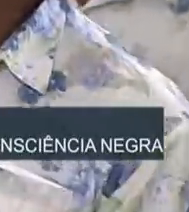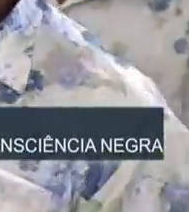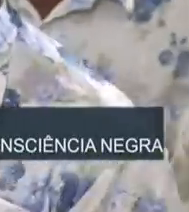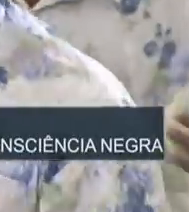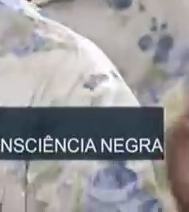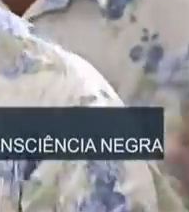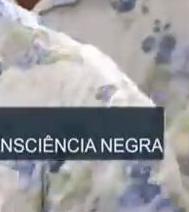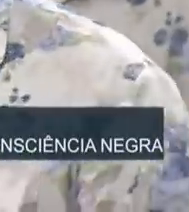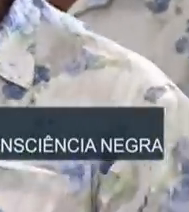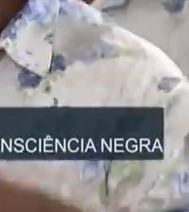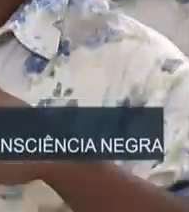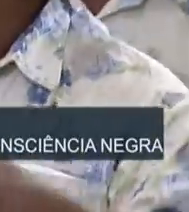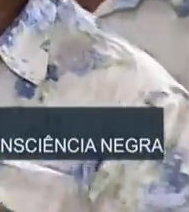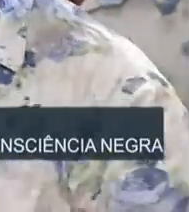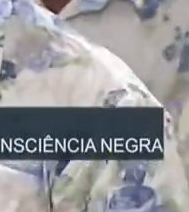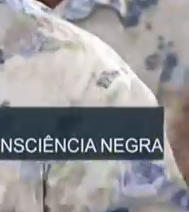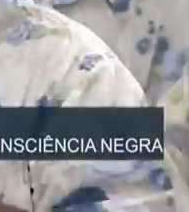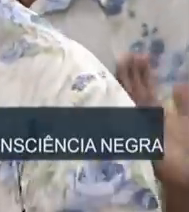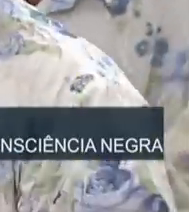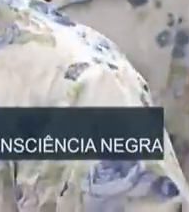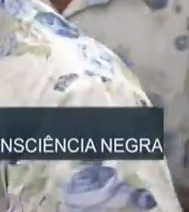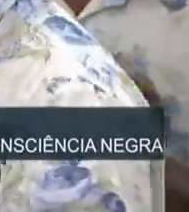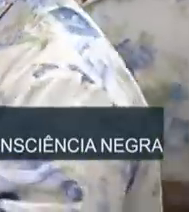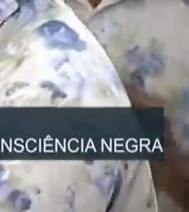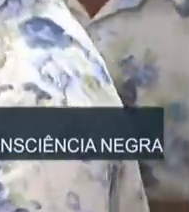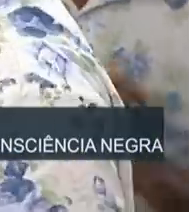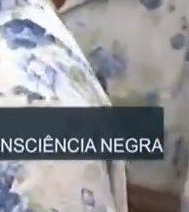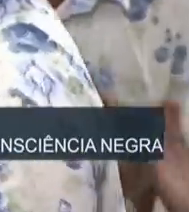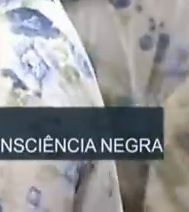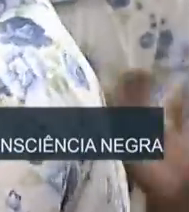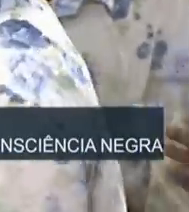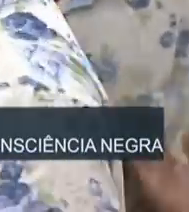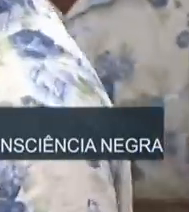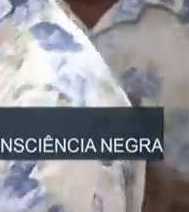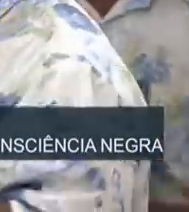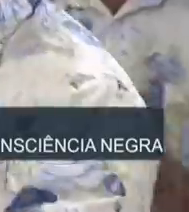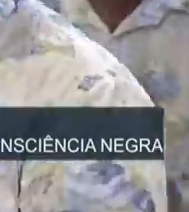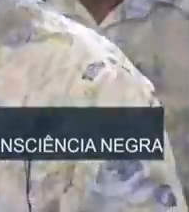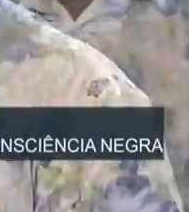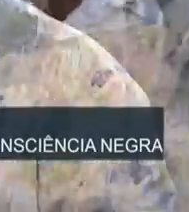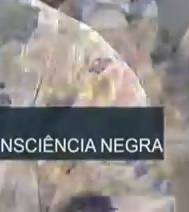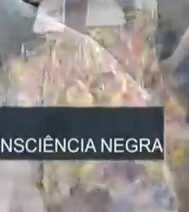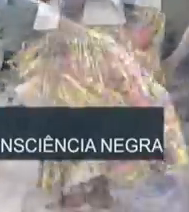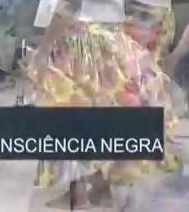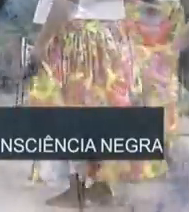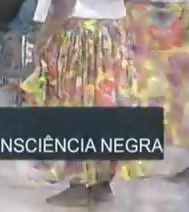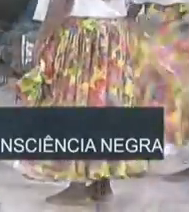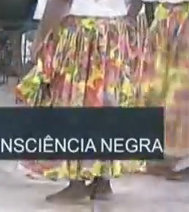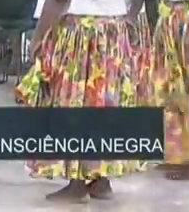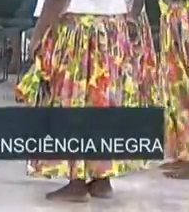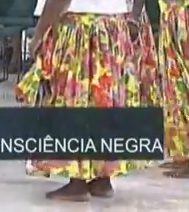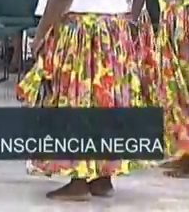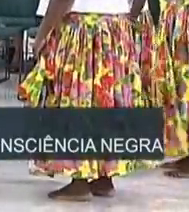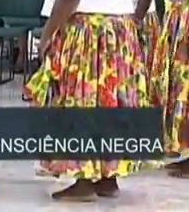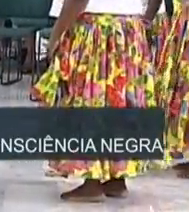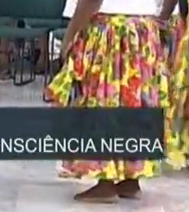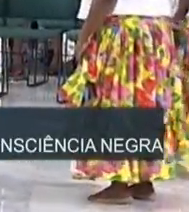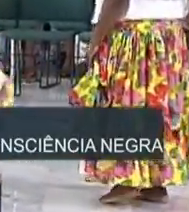na festa do Sant ba Meu Boi não sa Ladeira meu boi não sa